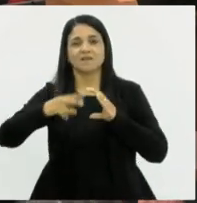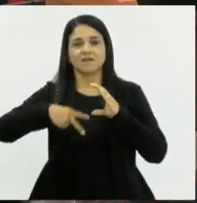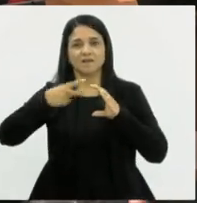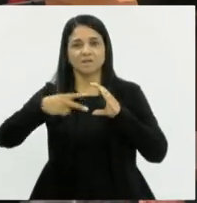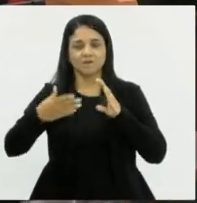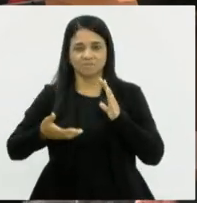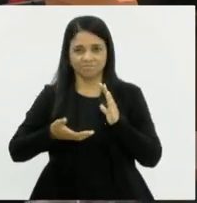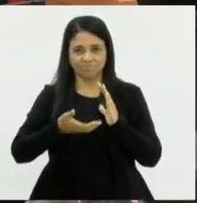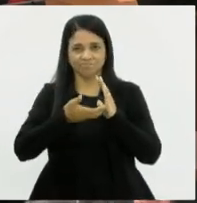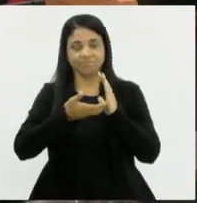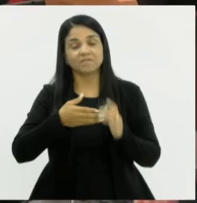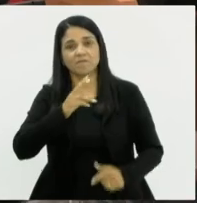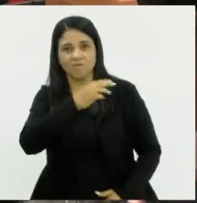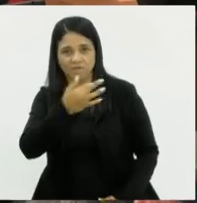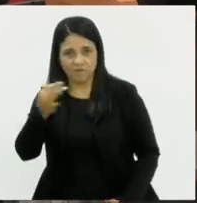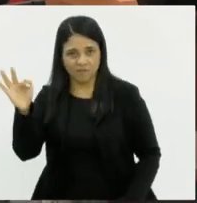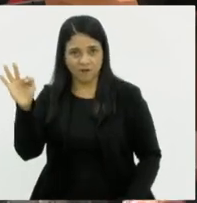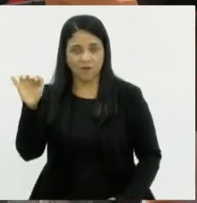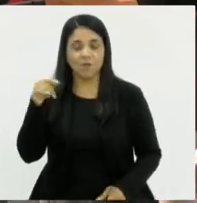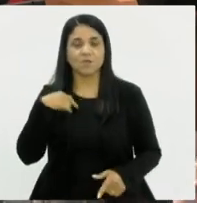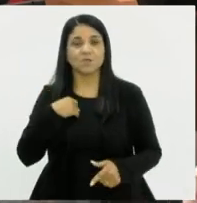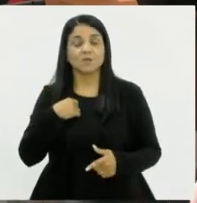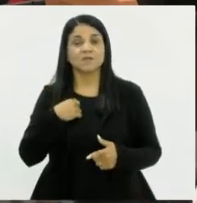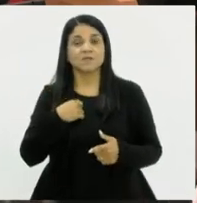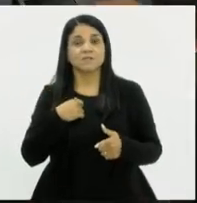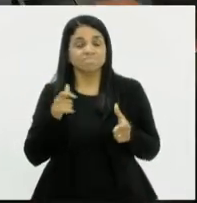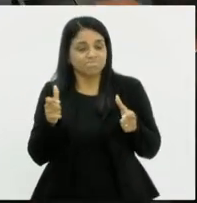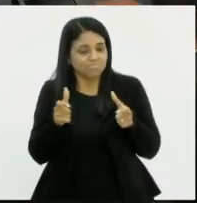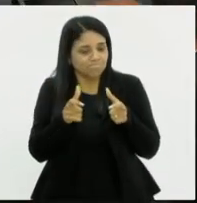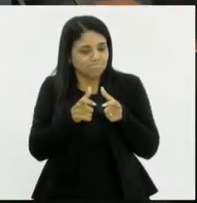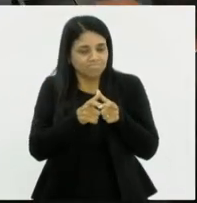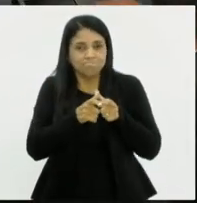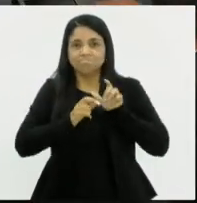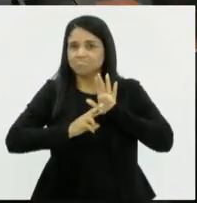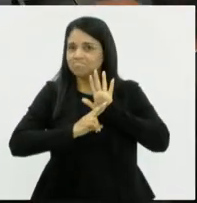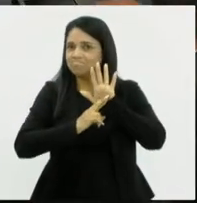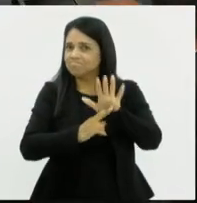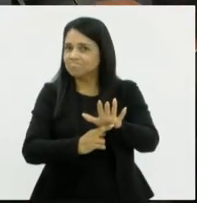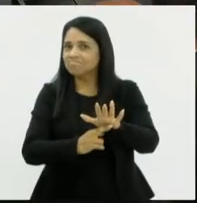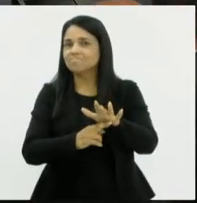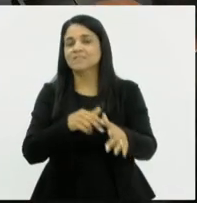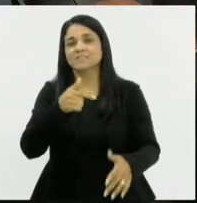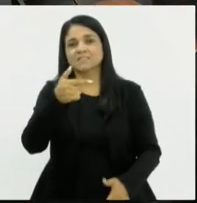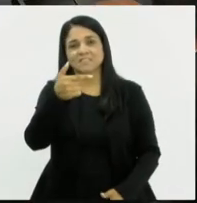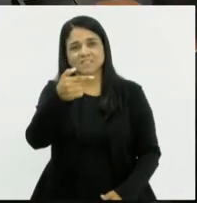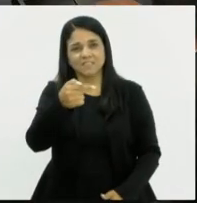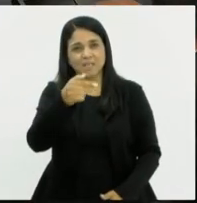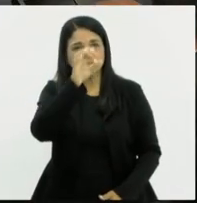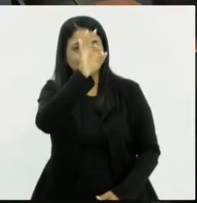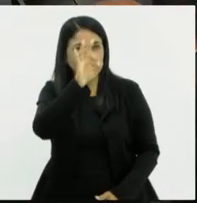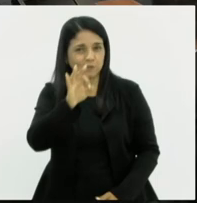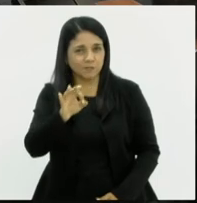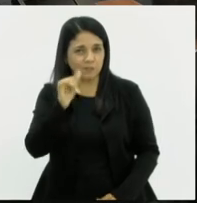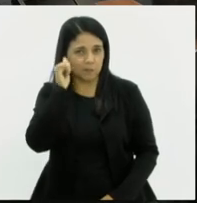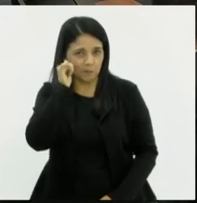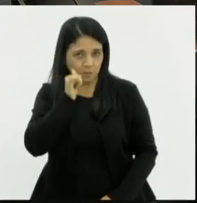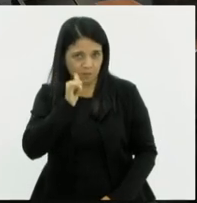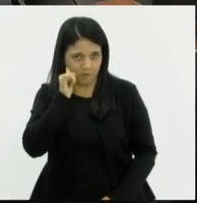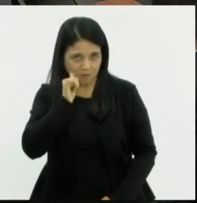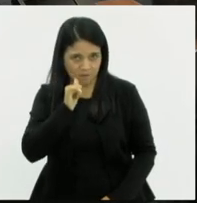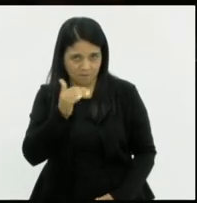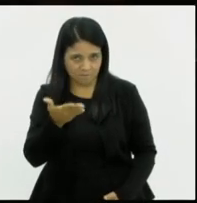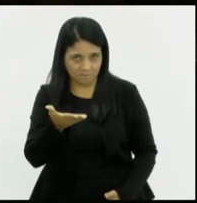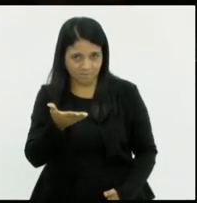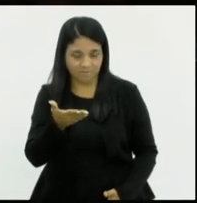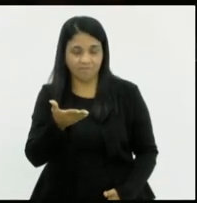Que vale ressaltar que nós, ainda é muito pequena a representatividade, 17,7% de deputadas federais,